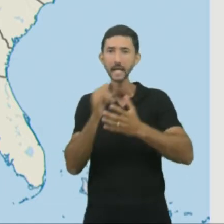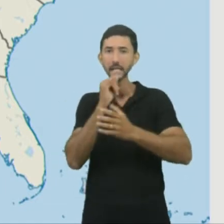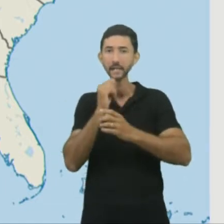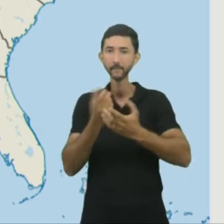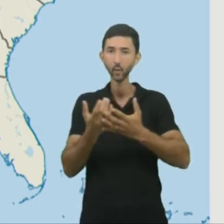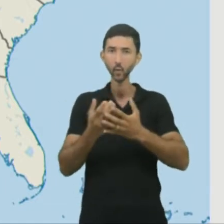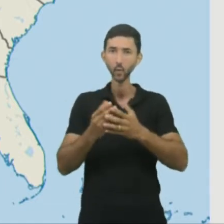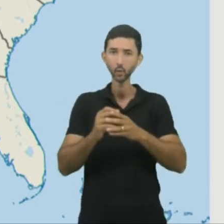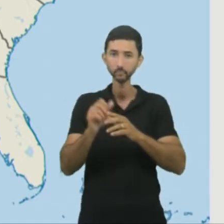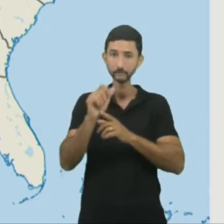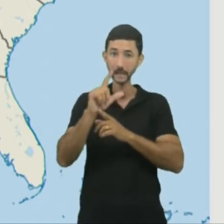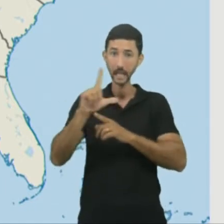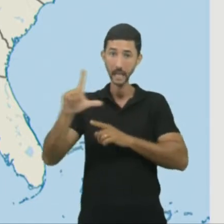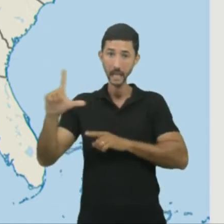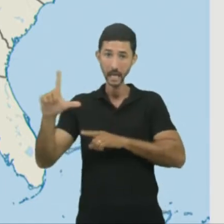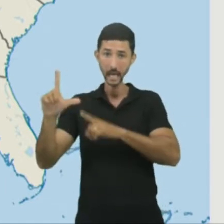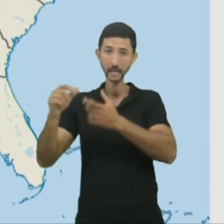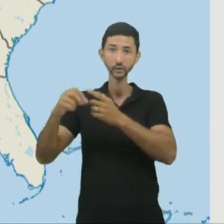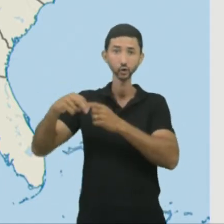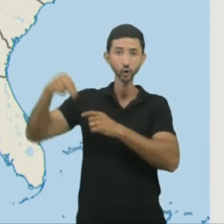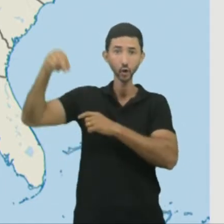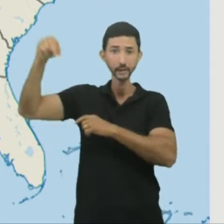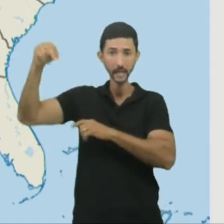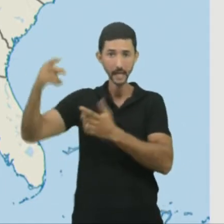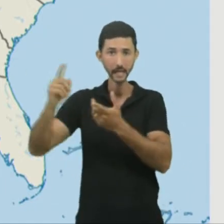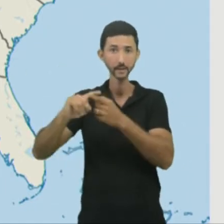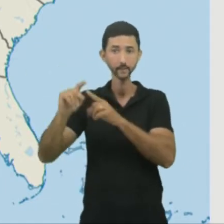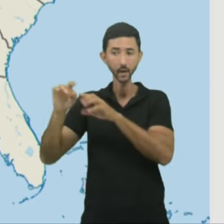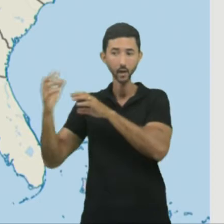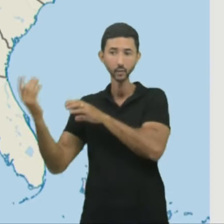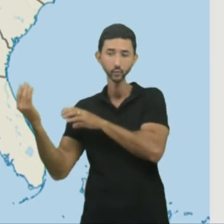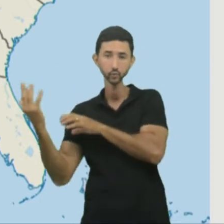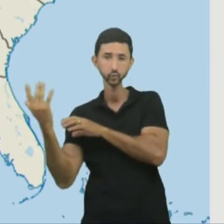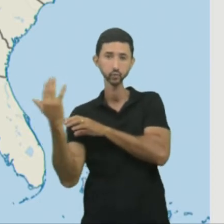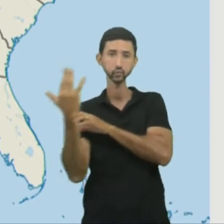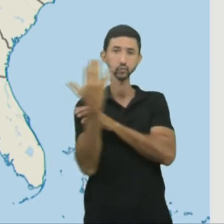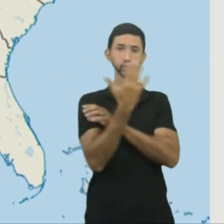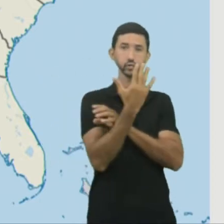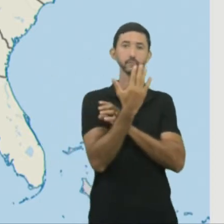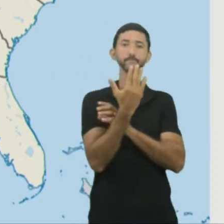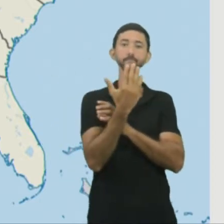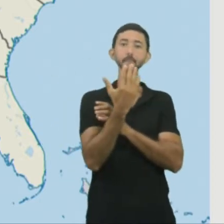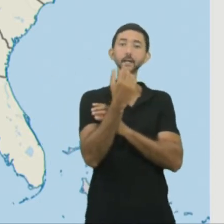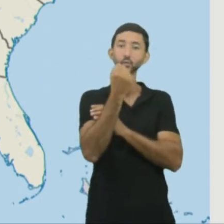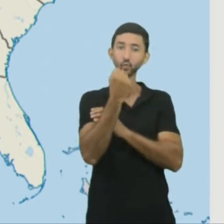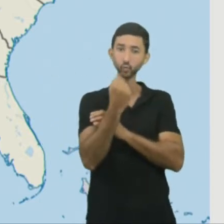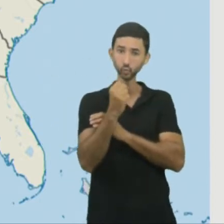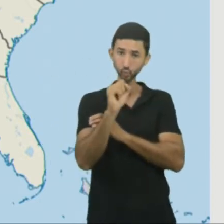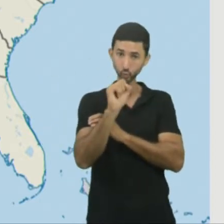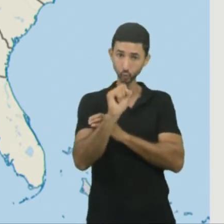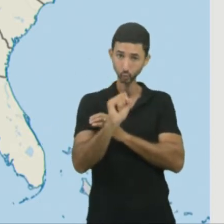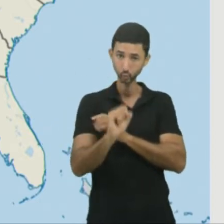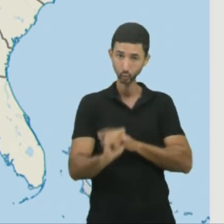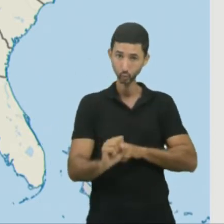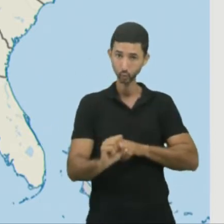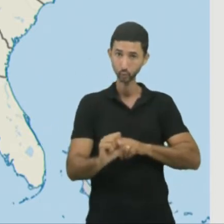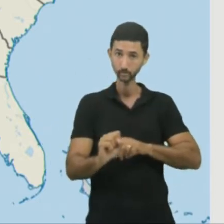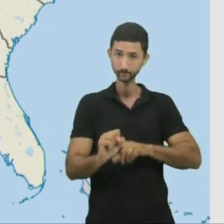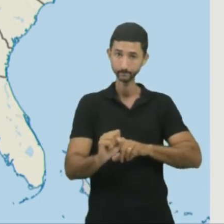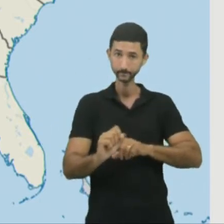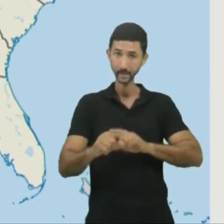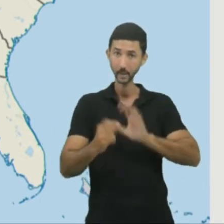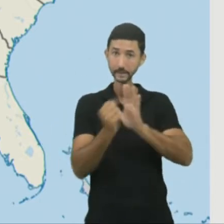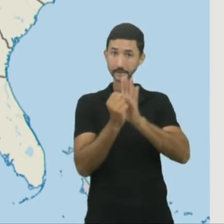estava na região leste, nordeste, agora ela vai para o sul e já no século XX ela vai para a